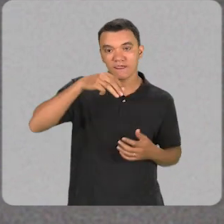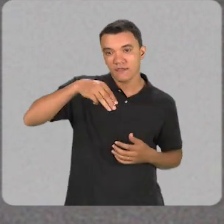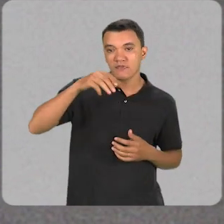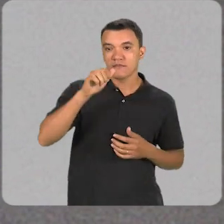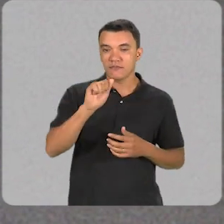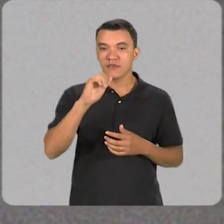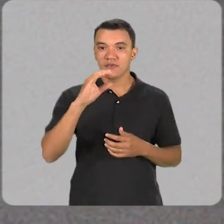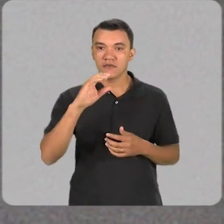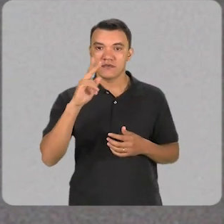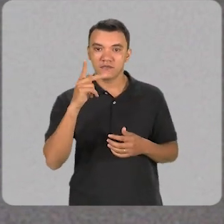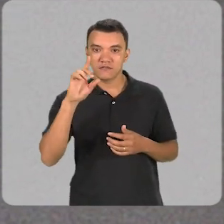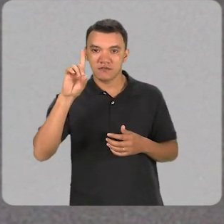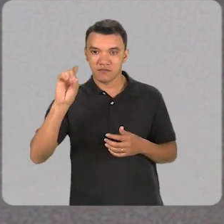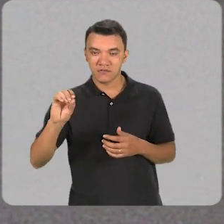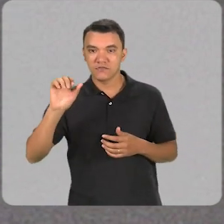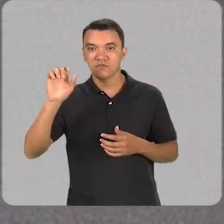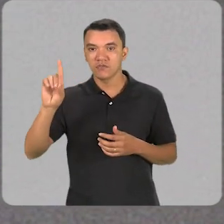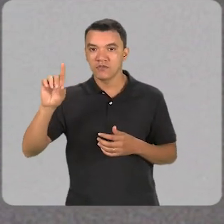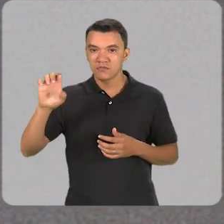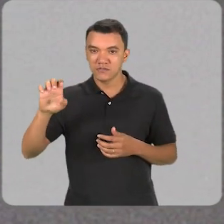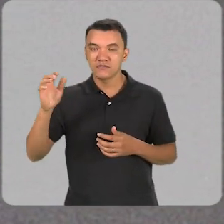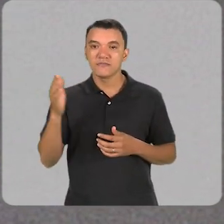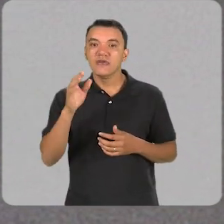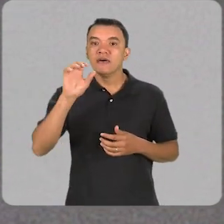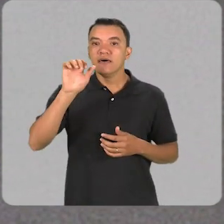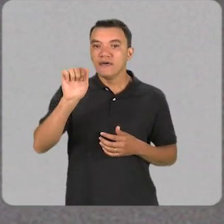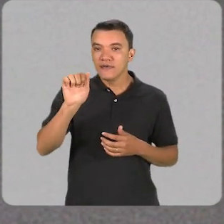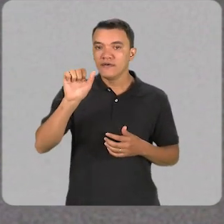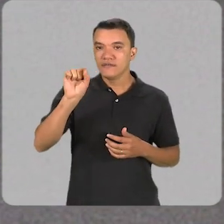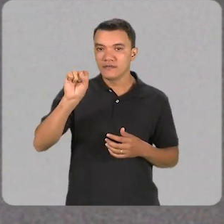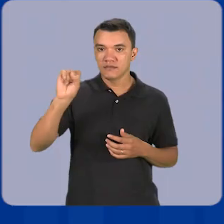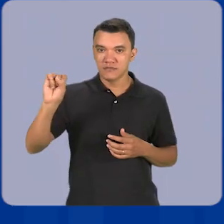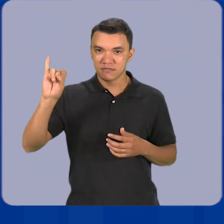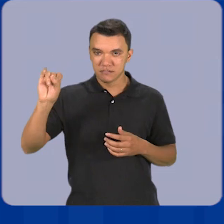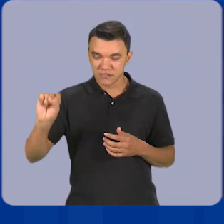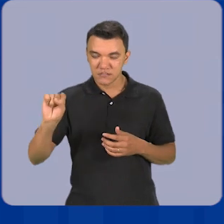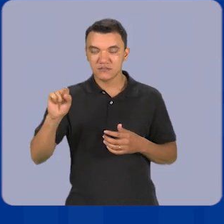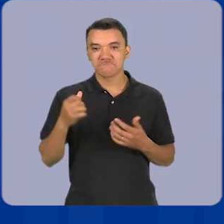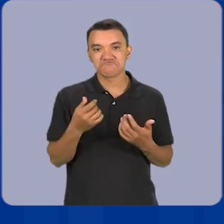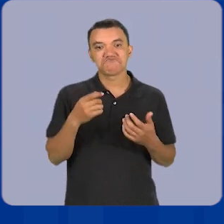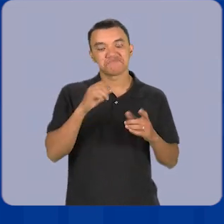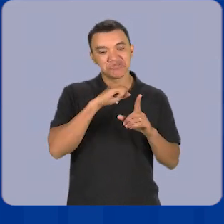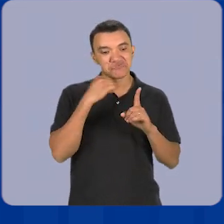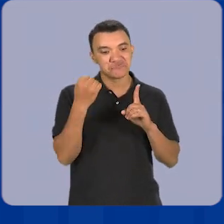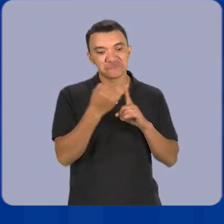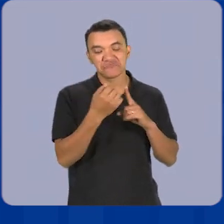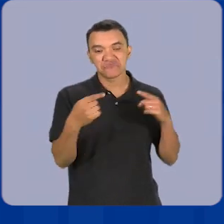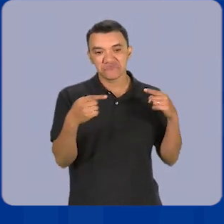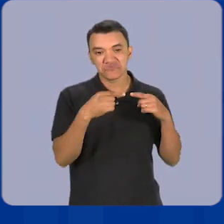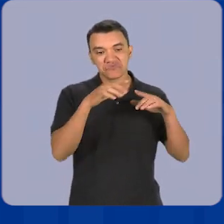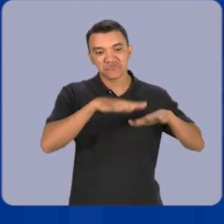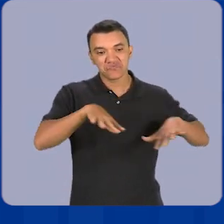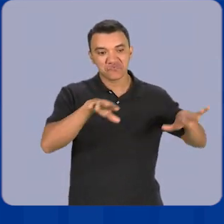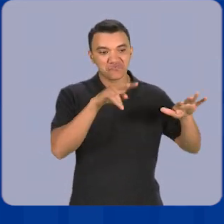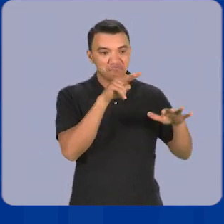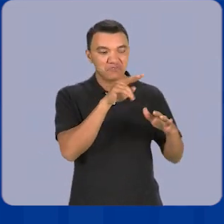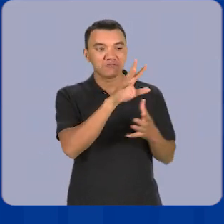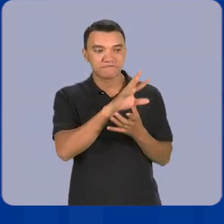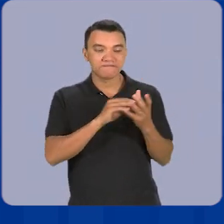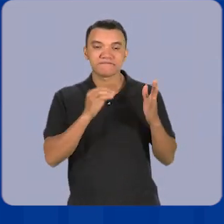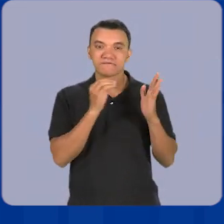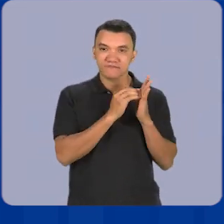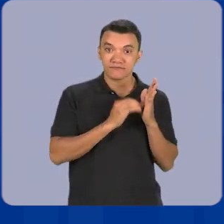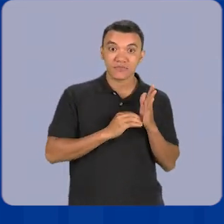olhar certeiro e crítico que o autor tinha sobre toda a sociedade brasileira. E trazia também a temática do ciúme, abordada